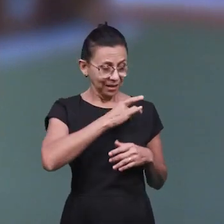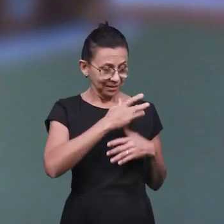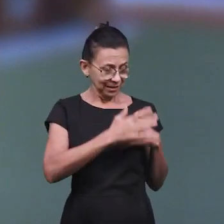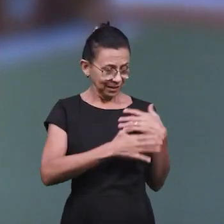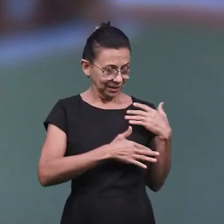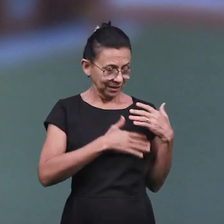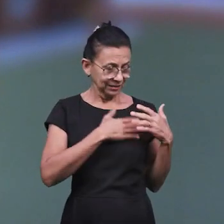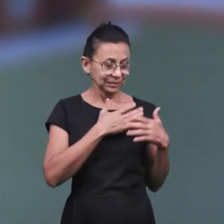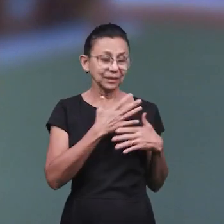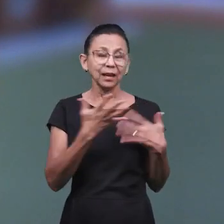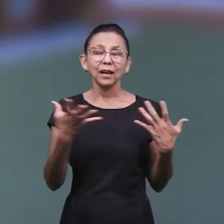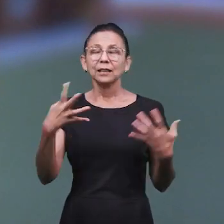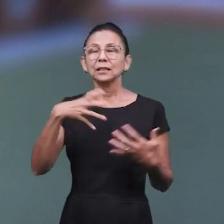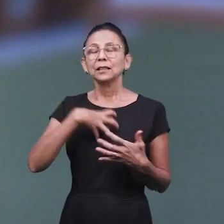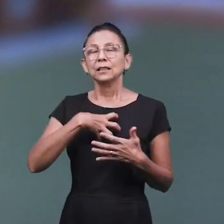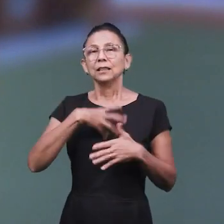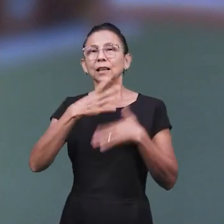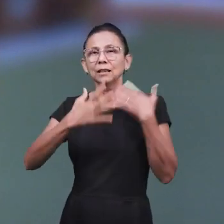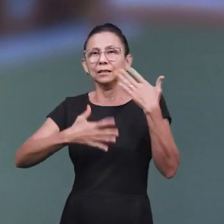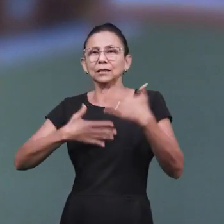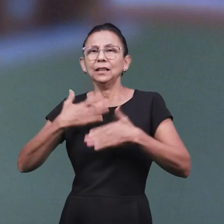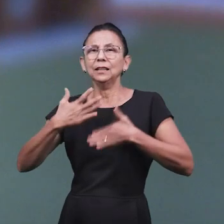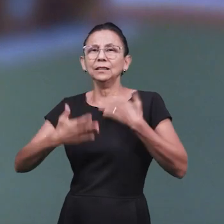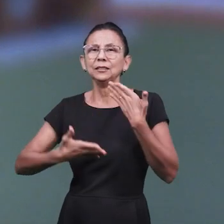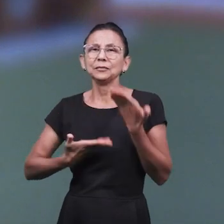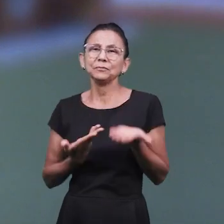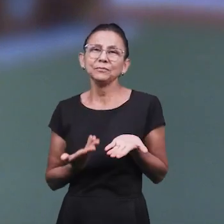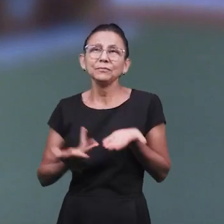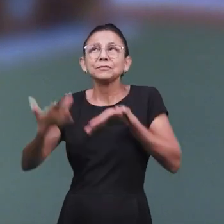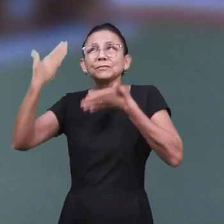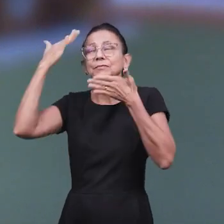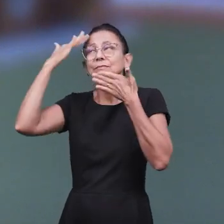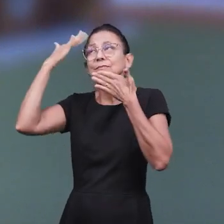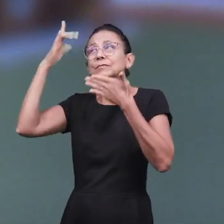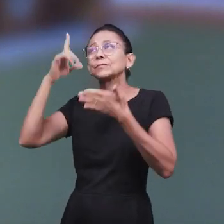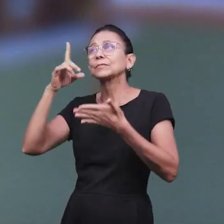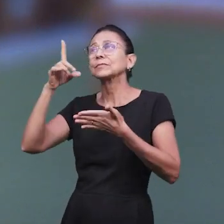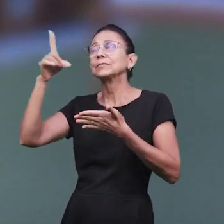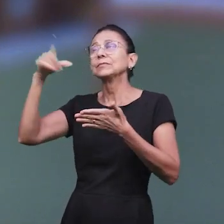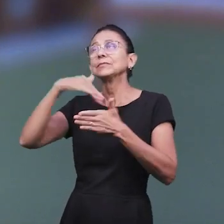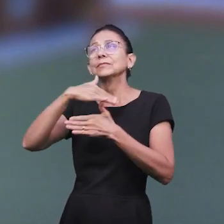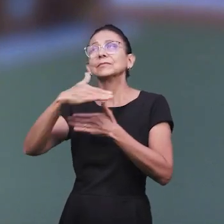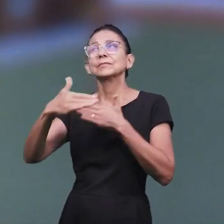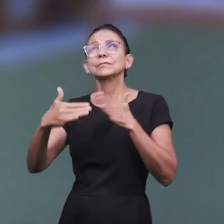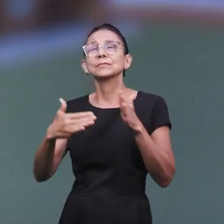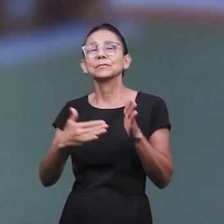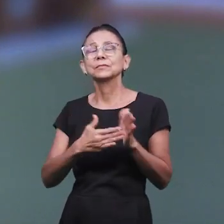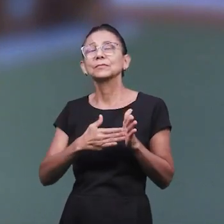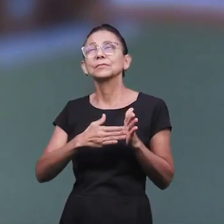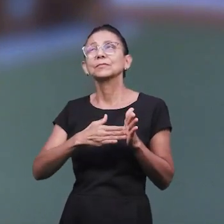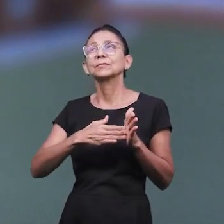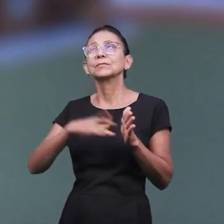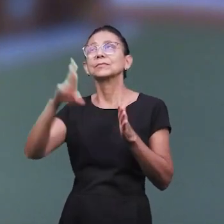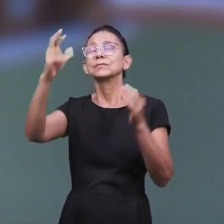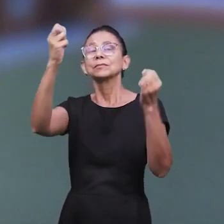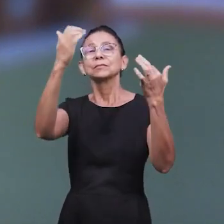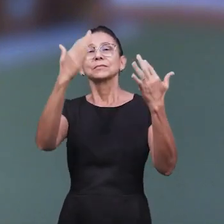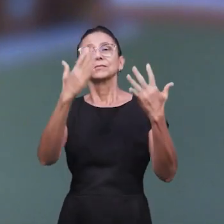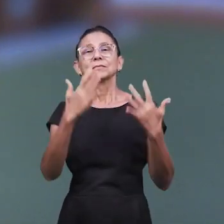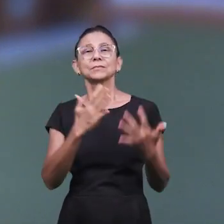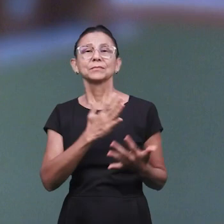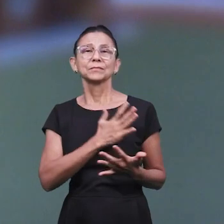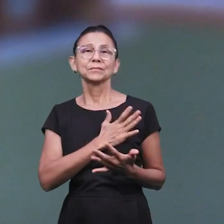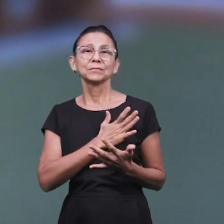nós temos alegria, gratidão. O Senhor tem operado no nosso coração, na nossa família.